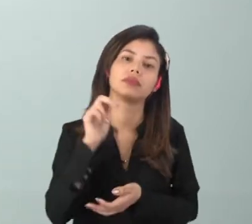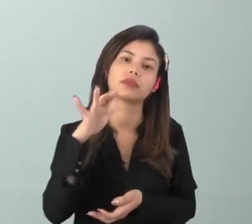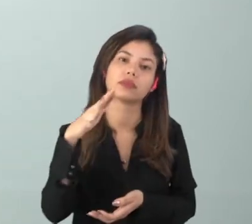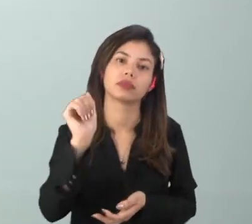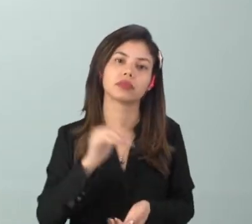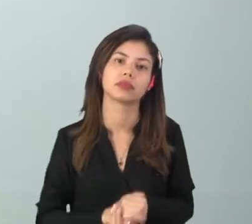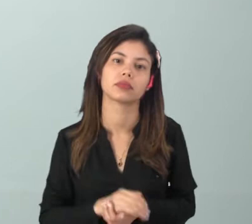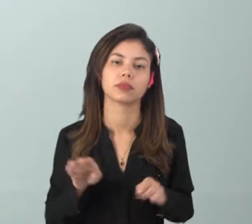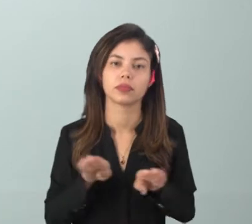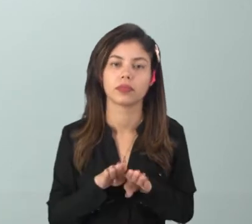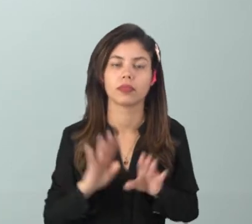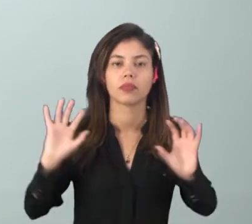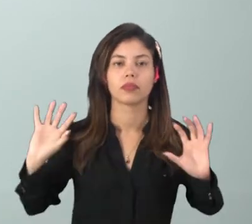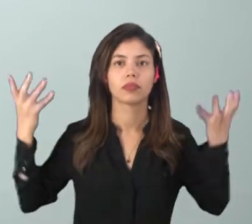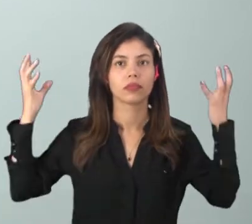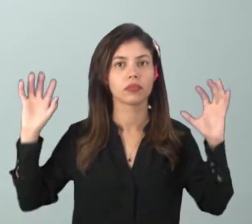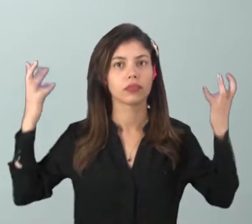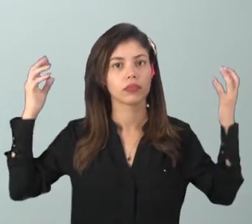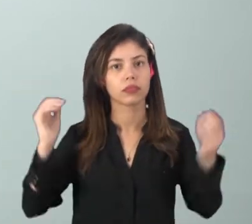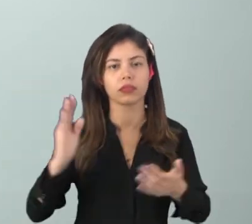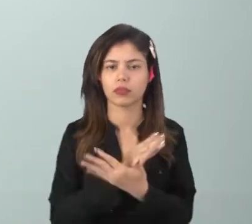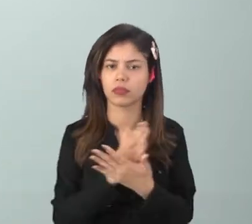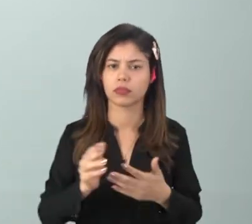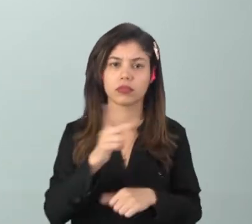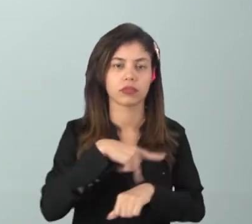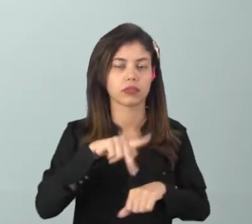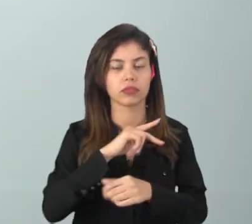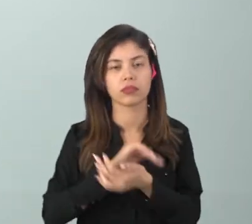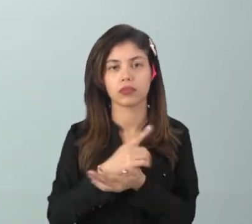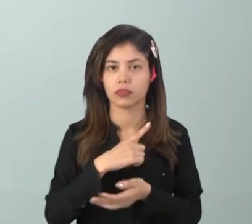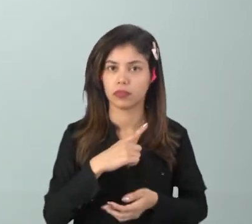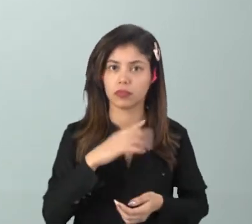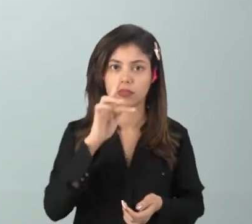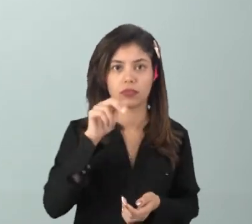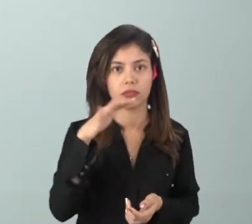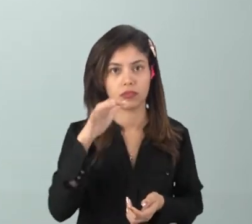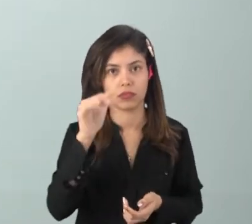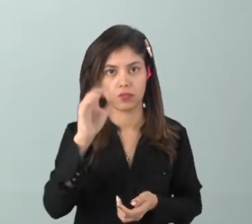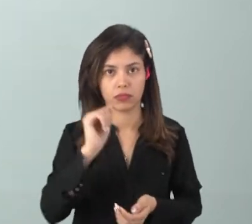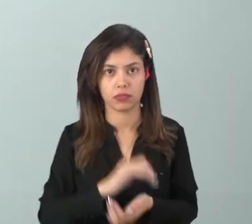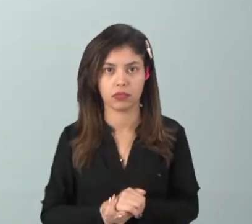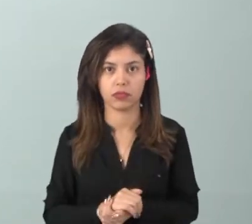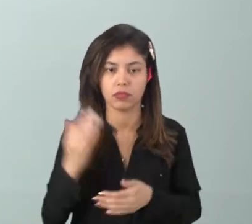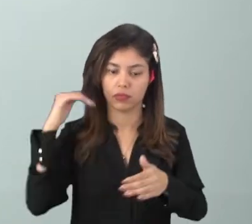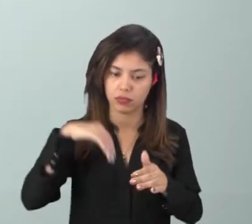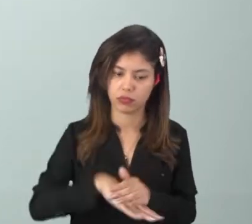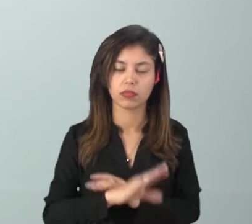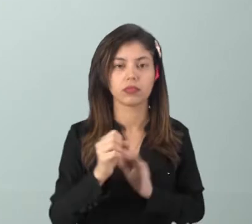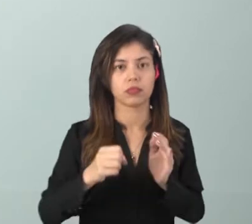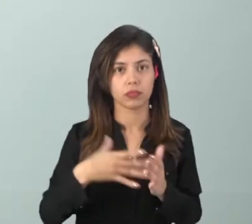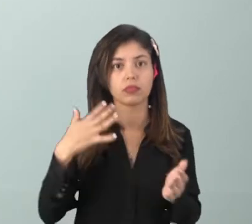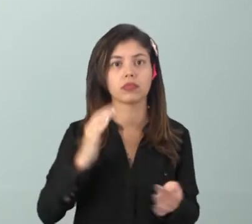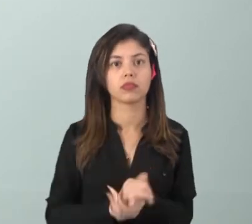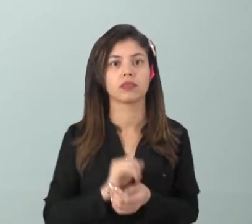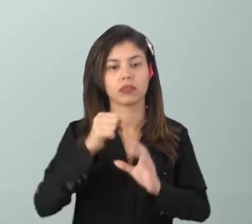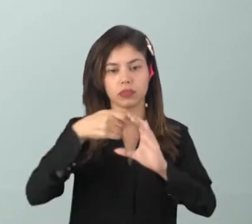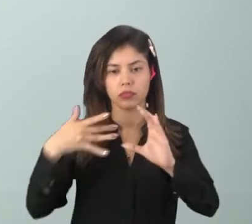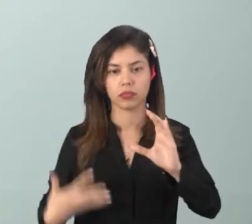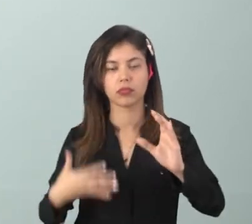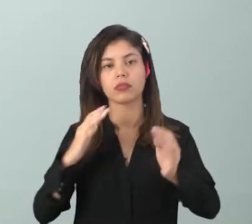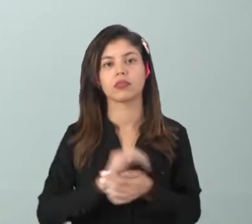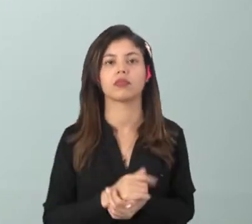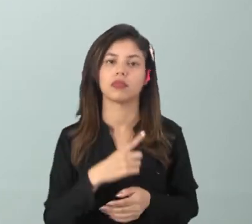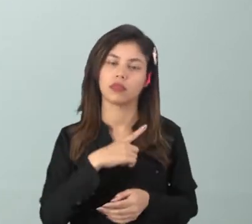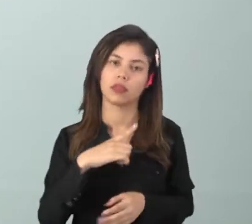regulador climático de alguns países, né? Então, ela tem essa função climática, ela abriga muitas espécies, abriga muitos recursos,